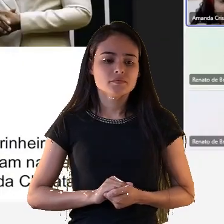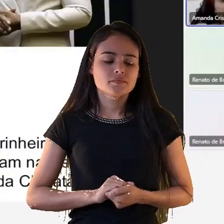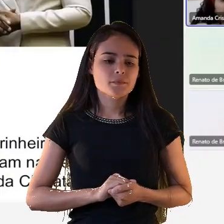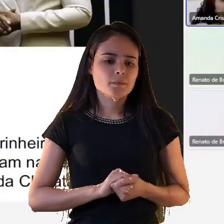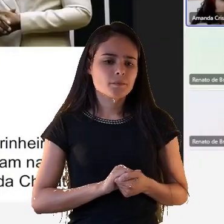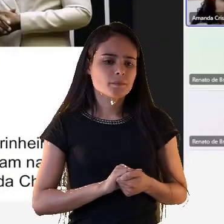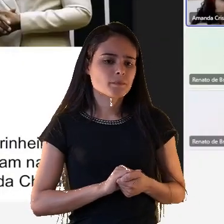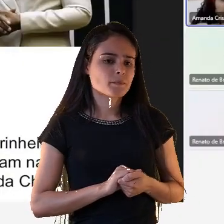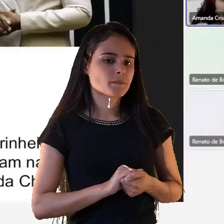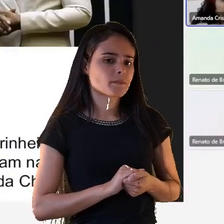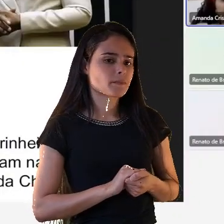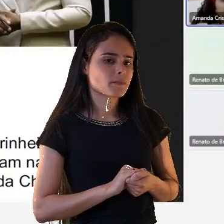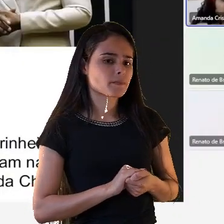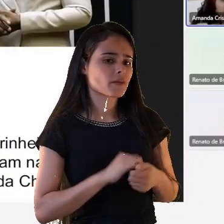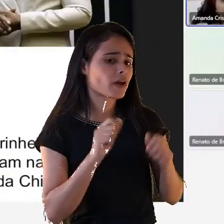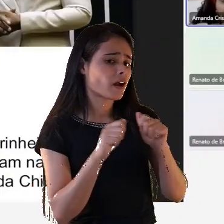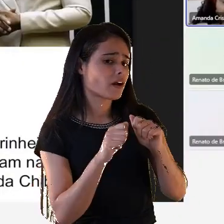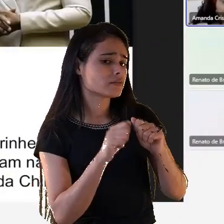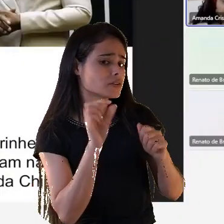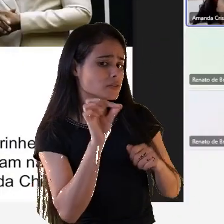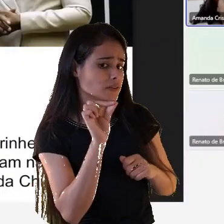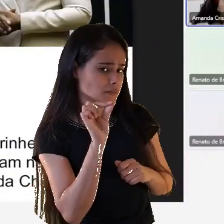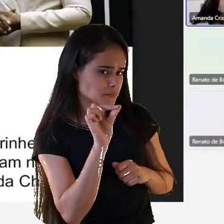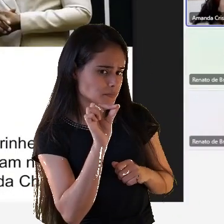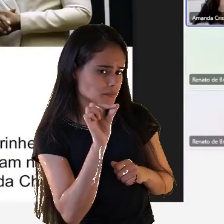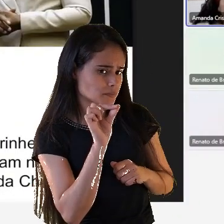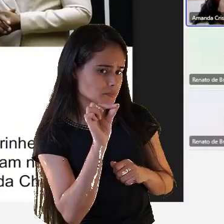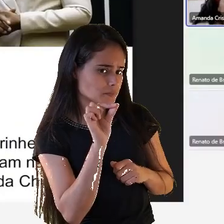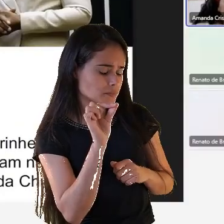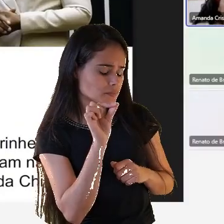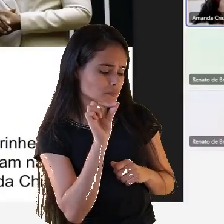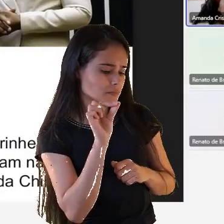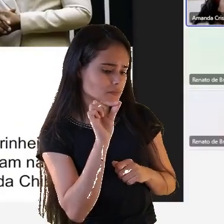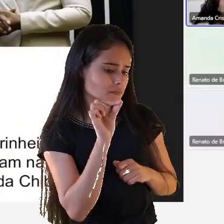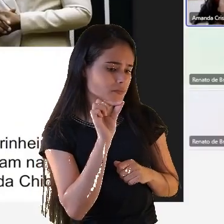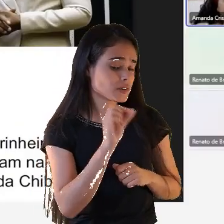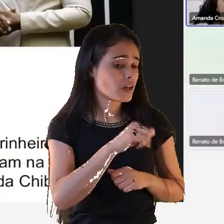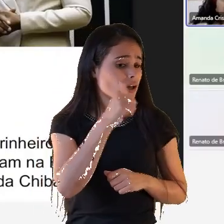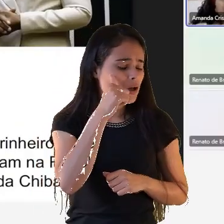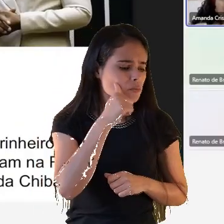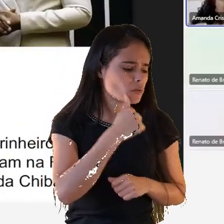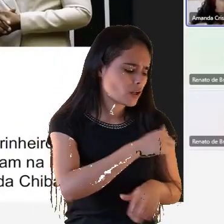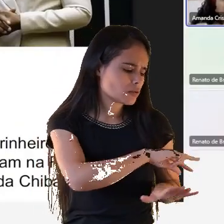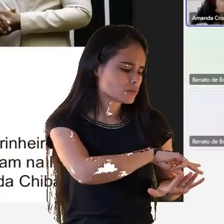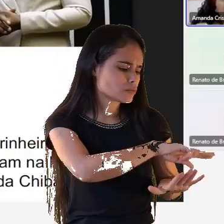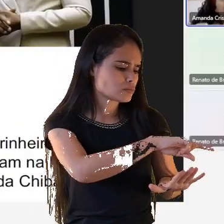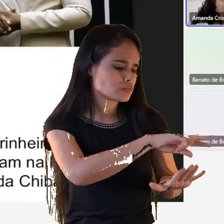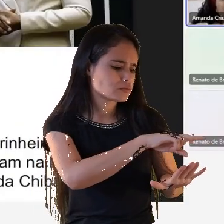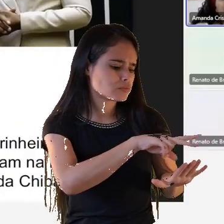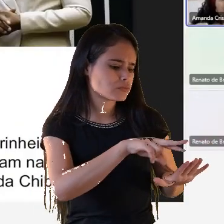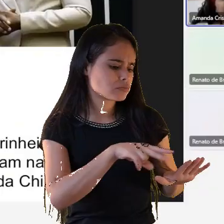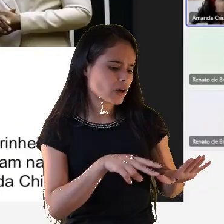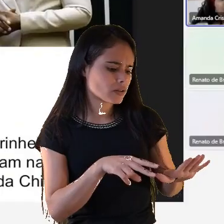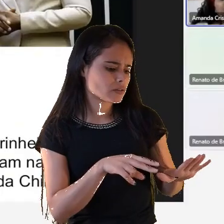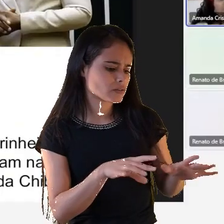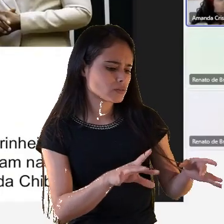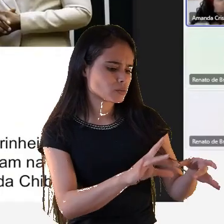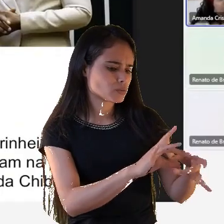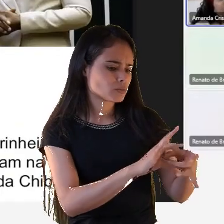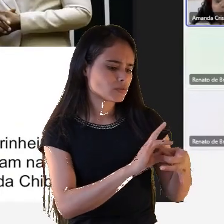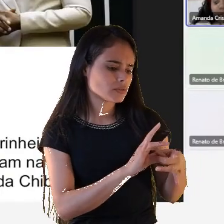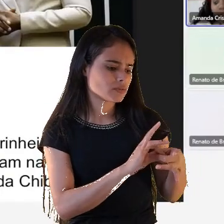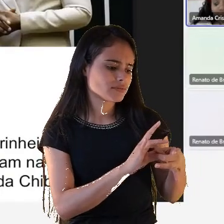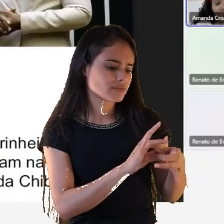organizar, né, essas mulheres, que em sua maioria eram mulheres negras, né, trabalhadoras domésticas,